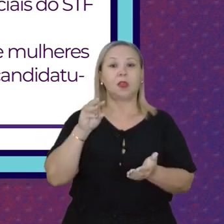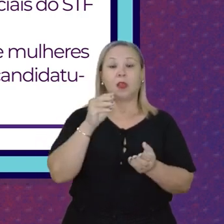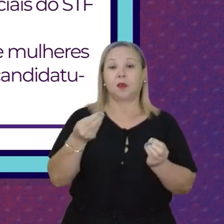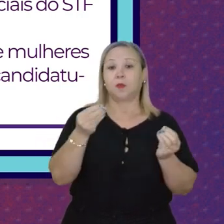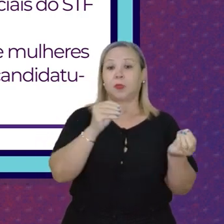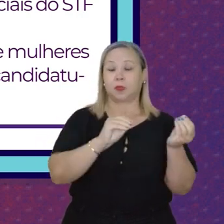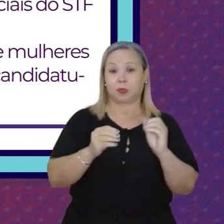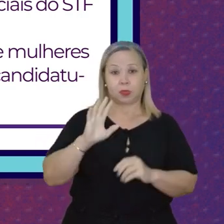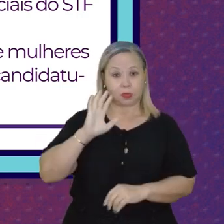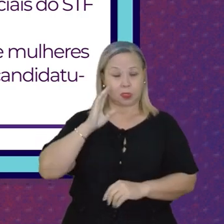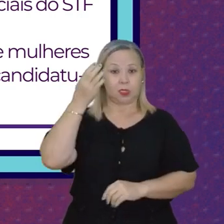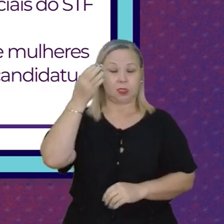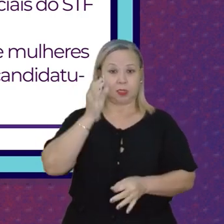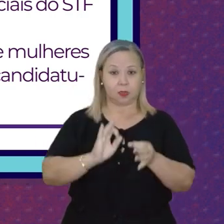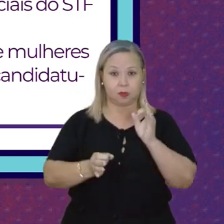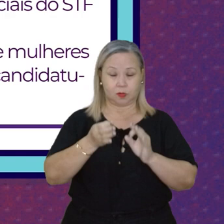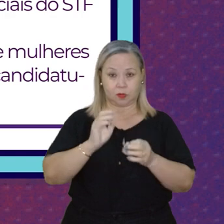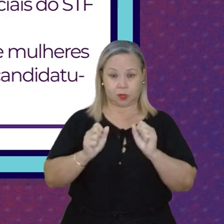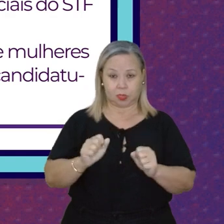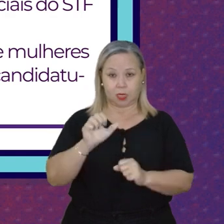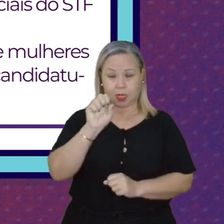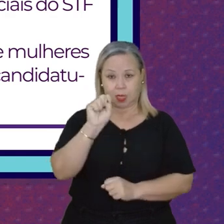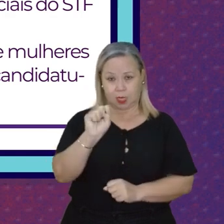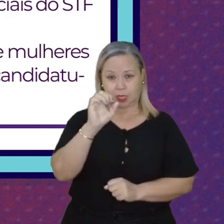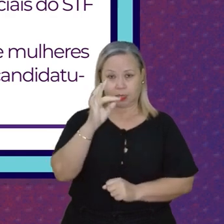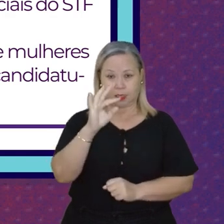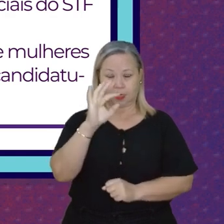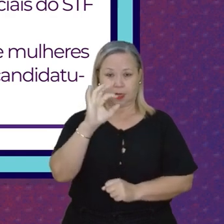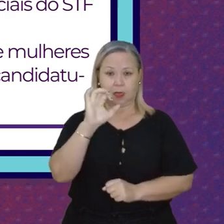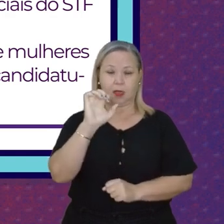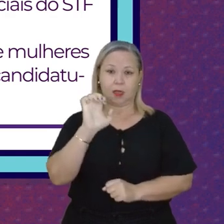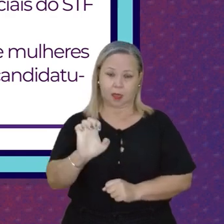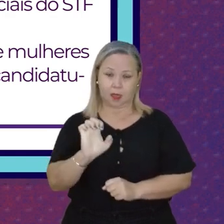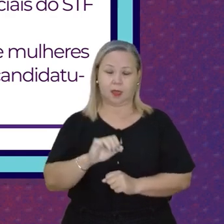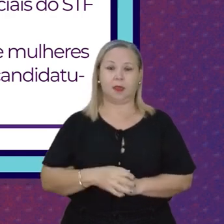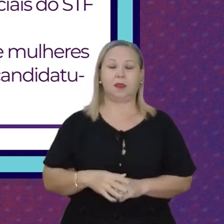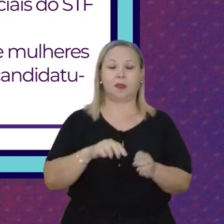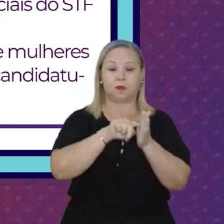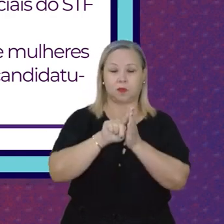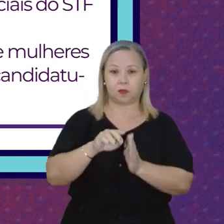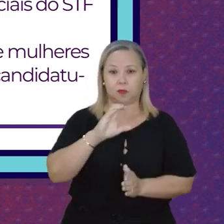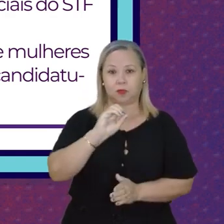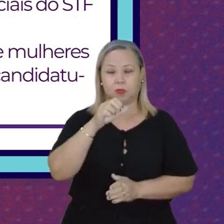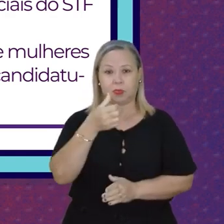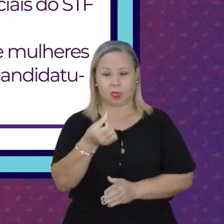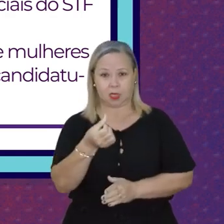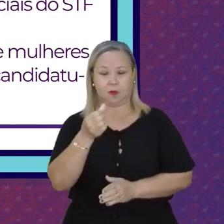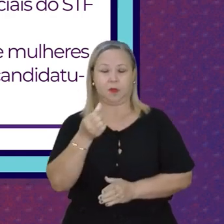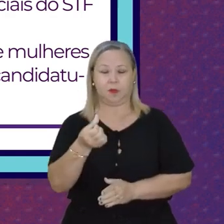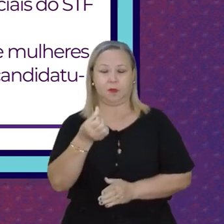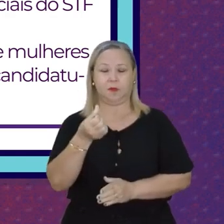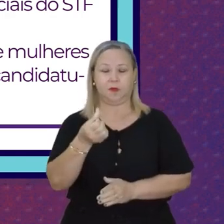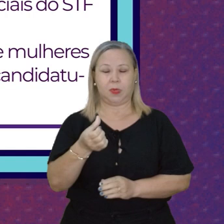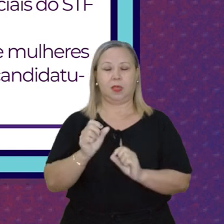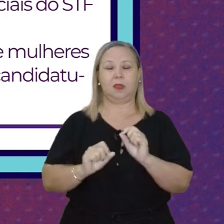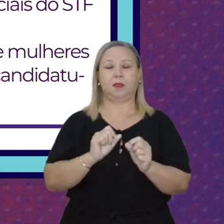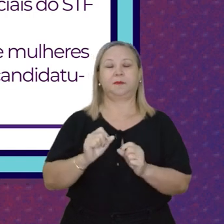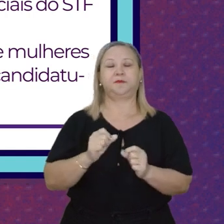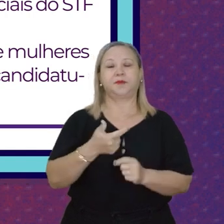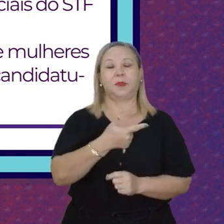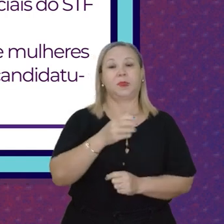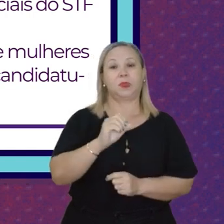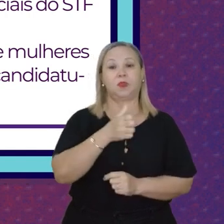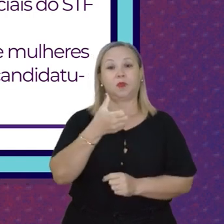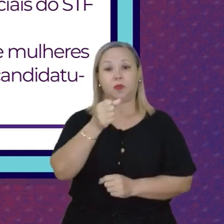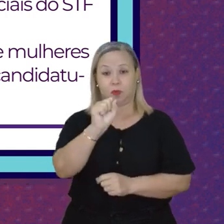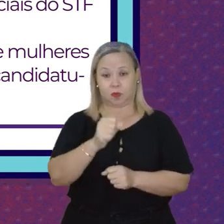decisões judiciais do STF na DI 5617 do TSE na consulta 060025 de 18,